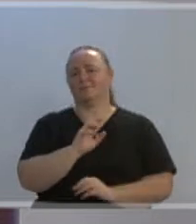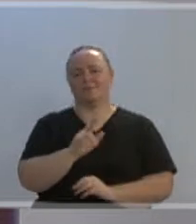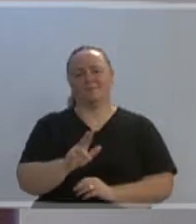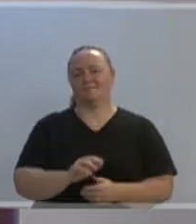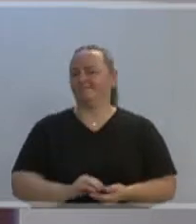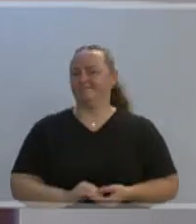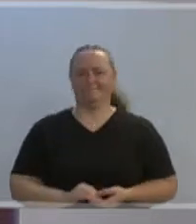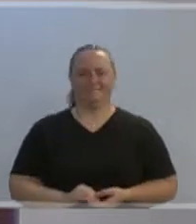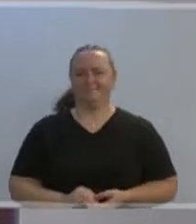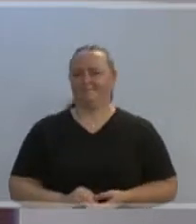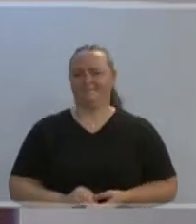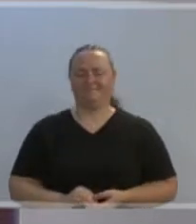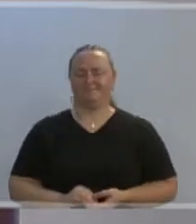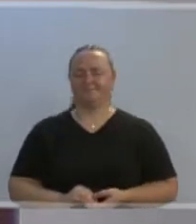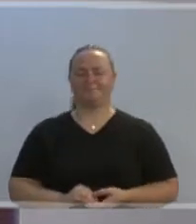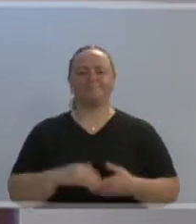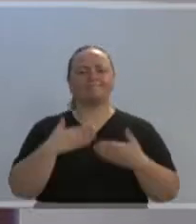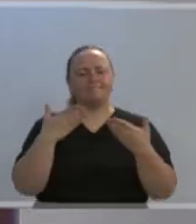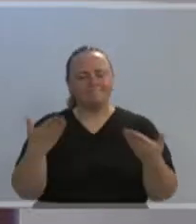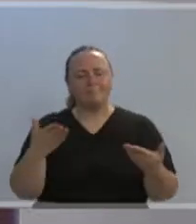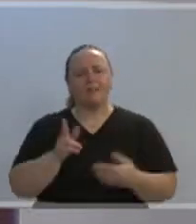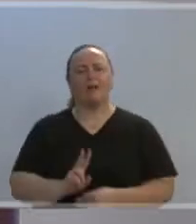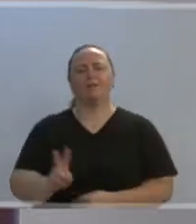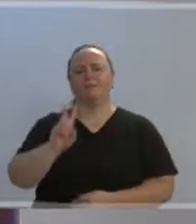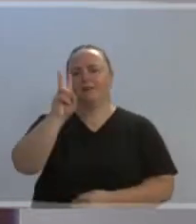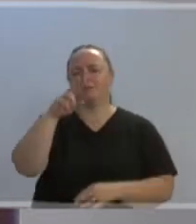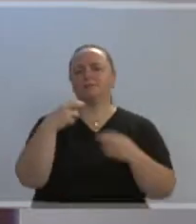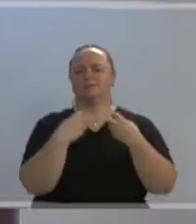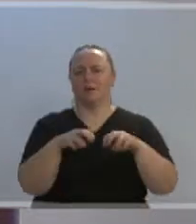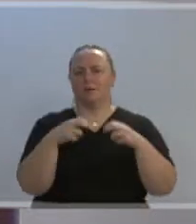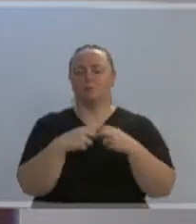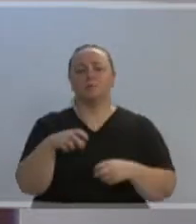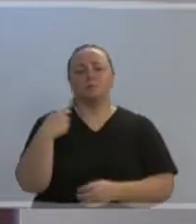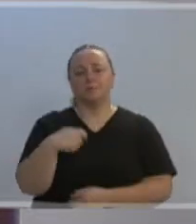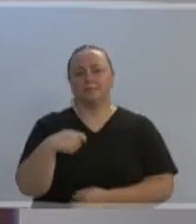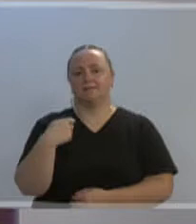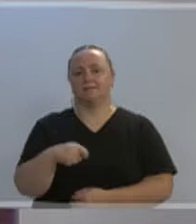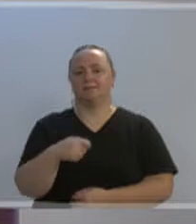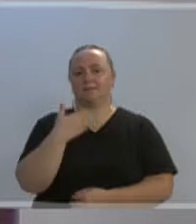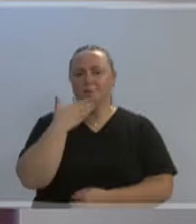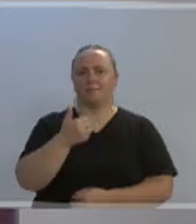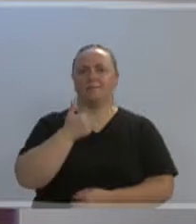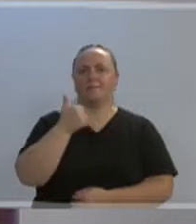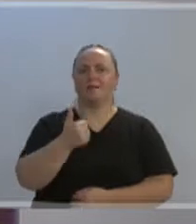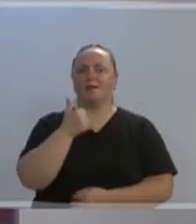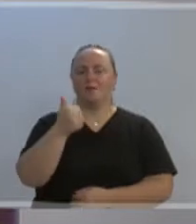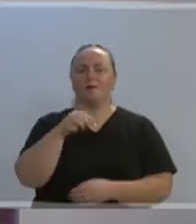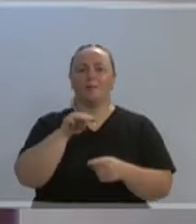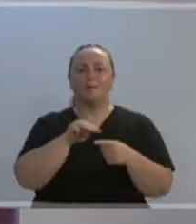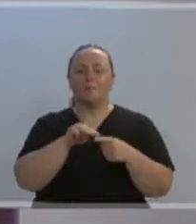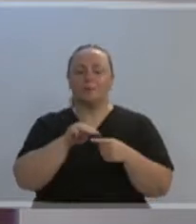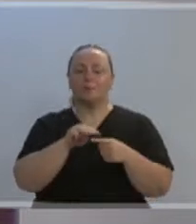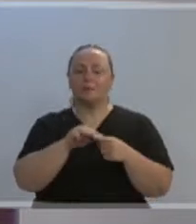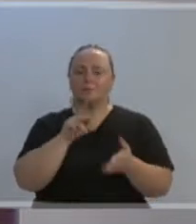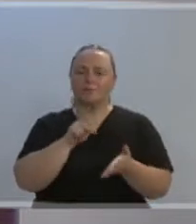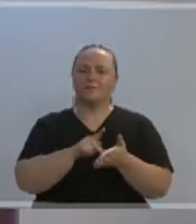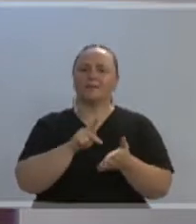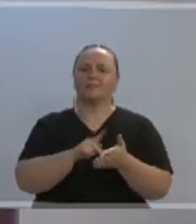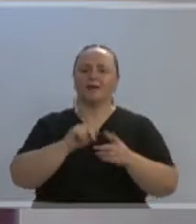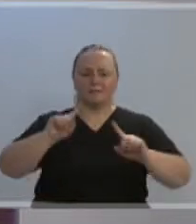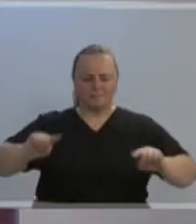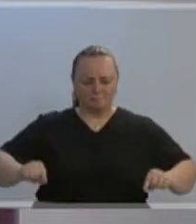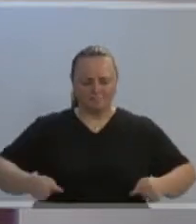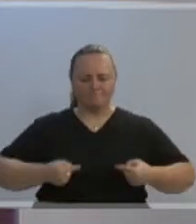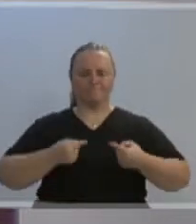do transporte coletivo tão necessário, que vem sendo uma preocupação de todos os municípios que procuram se colocar dentro dos desafios aí